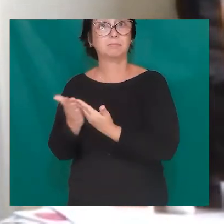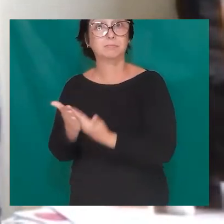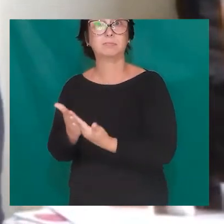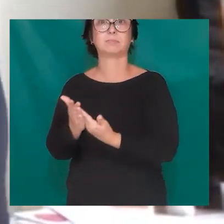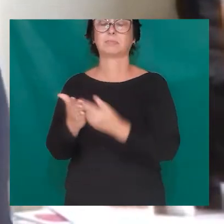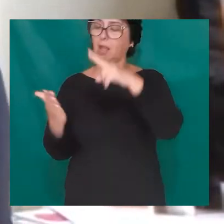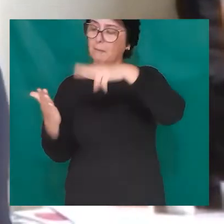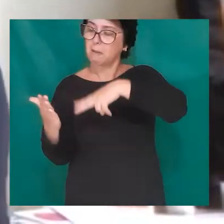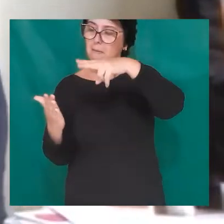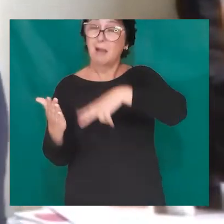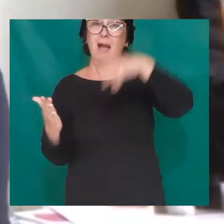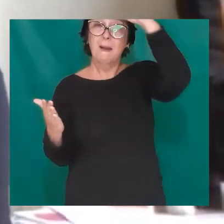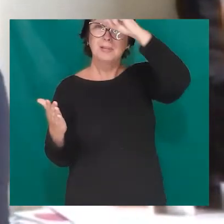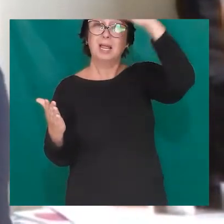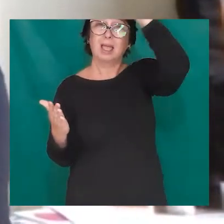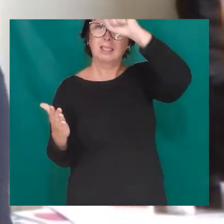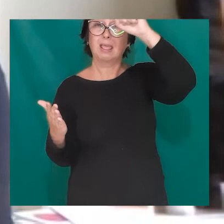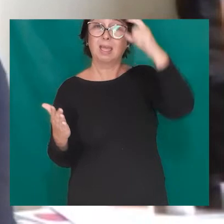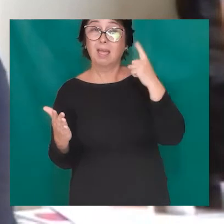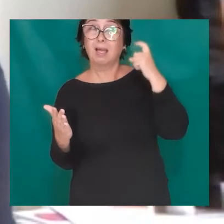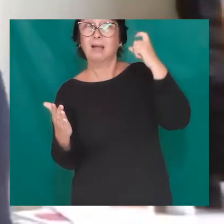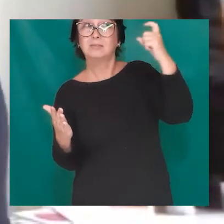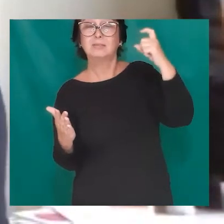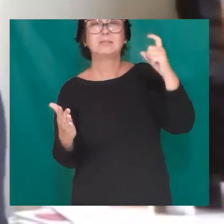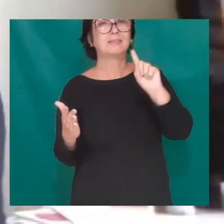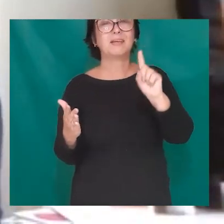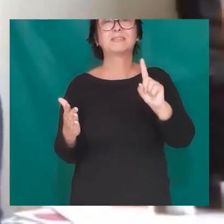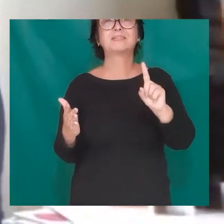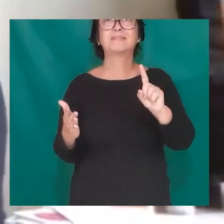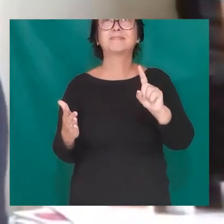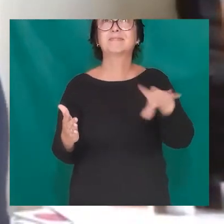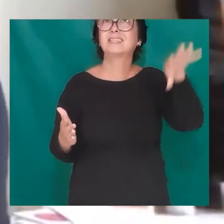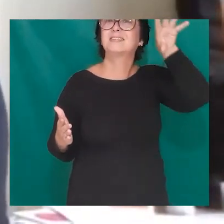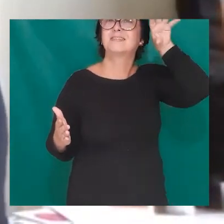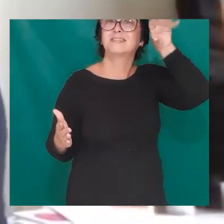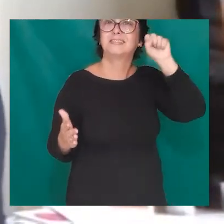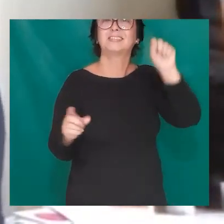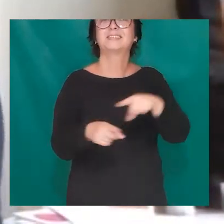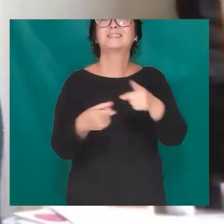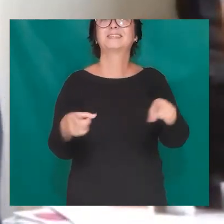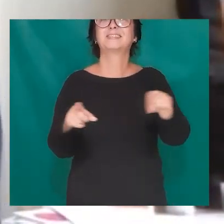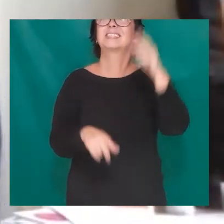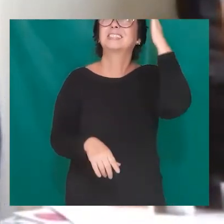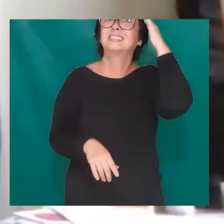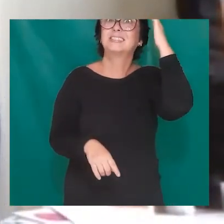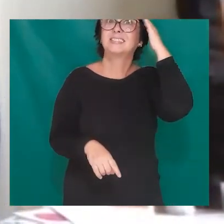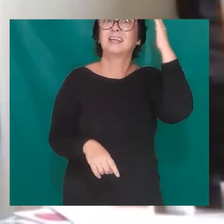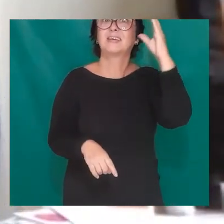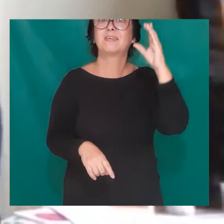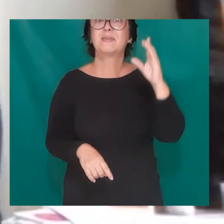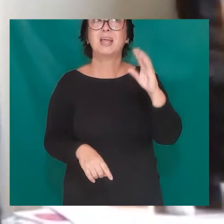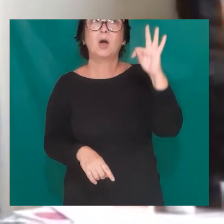aprender a ler música, tivesse que aprender a harmonia, nada disso, mas que ele aprendesse a ouvir música, que ele pudesse saber o que é um